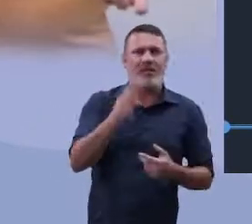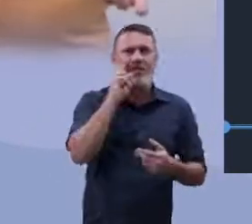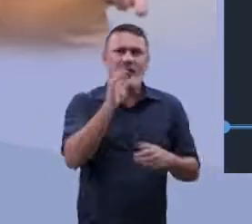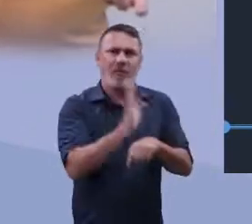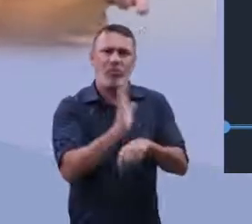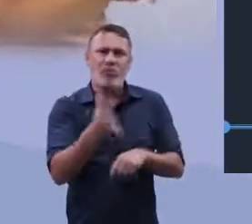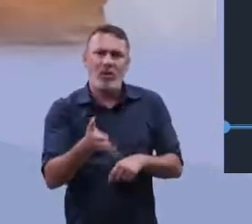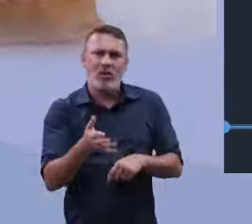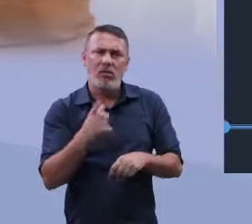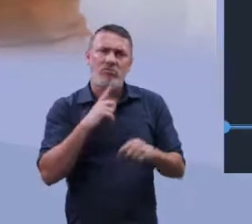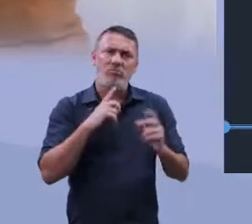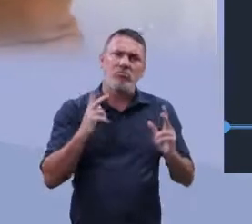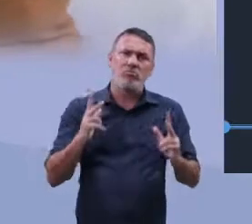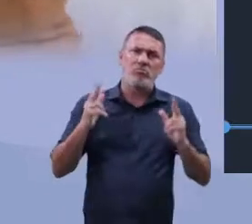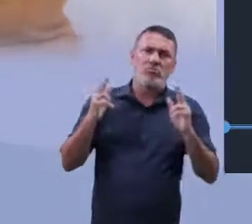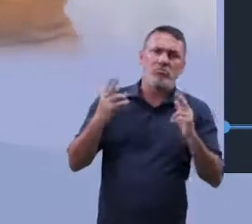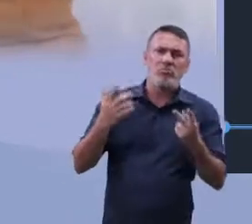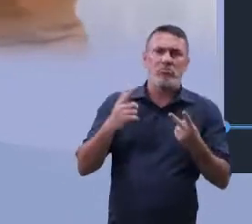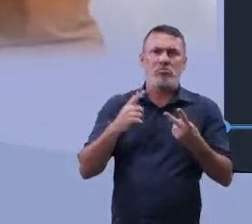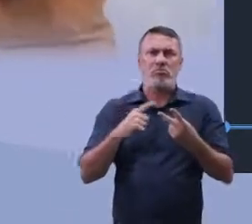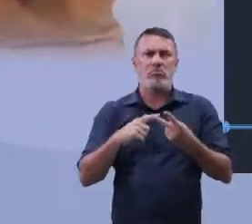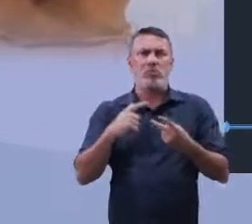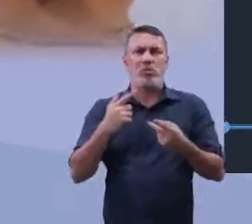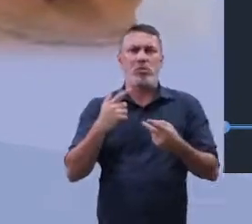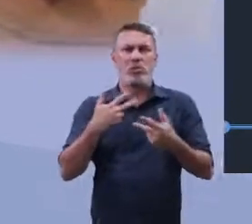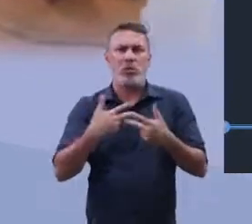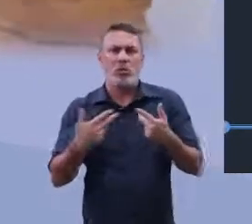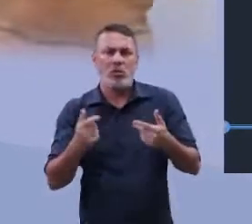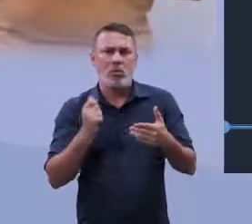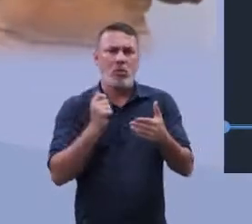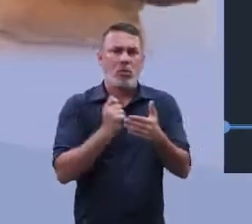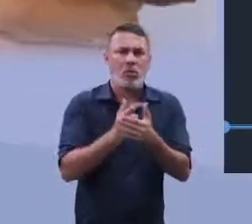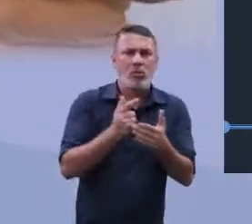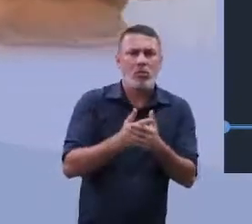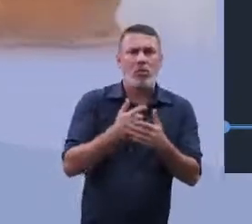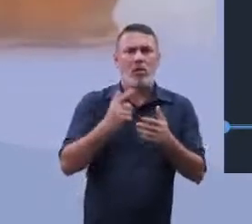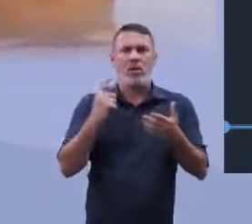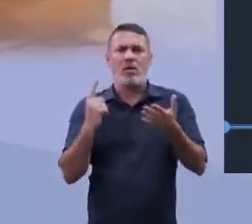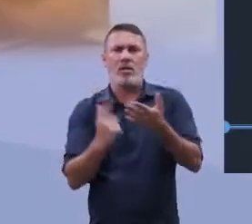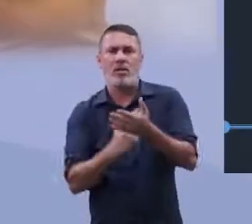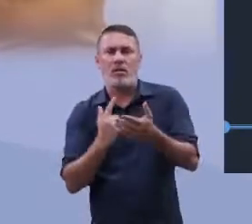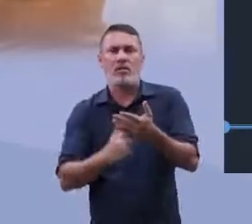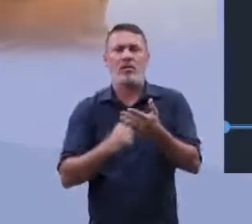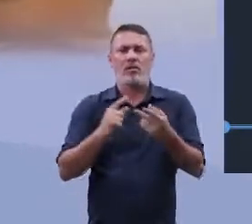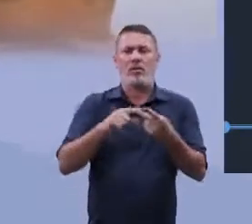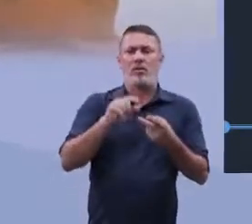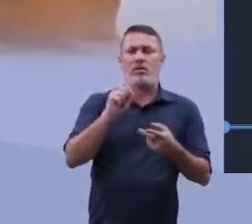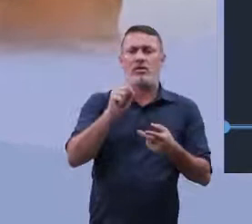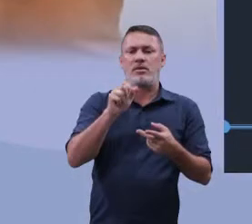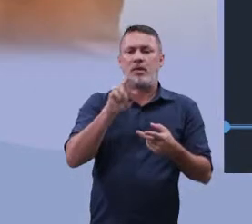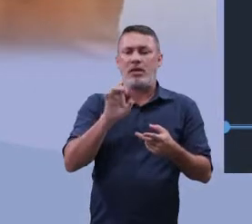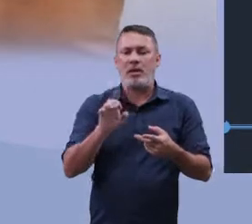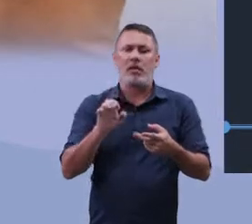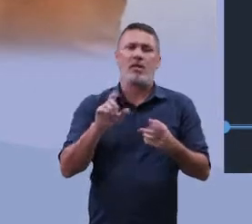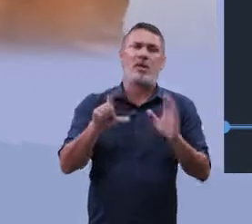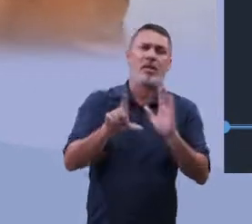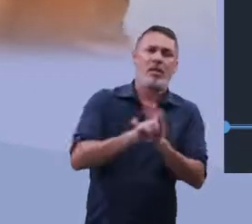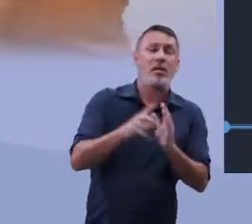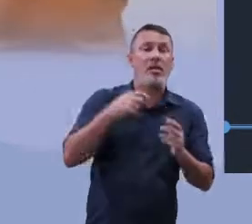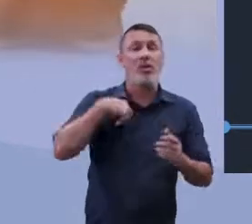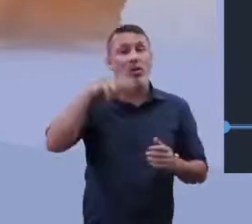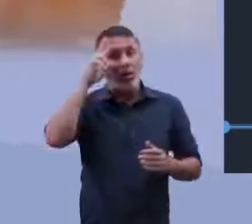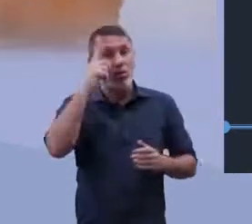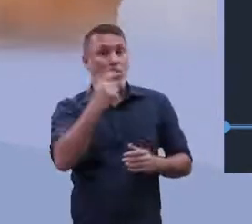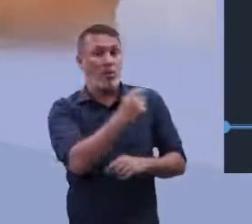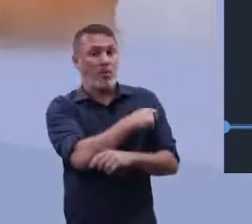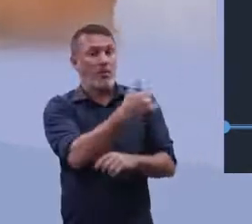viu algum filme, trecho de um filme que tratou sobre o consumismo, trecho de alguma série, de algum livro, de algumas leis? Eu lembro um aluno que ele